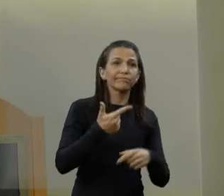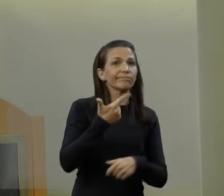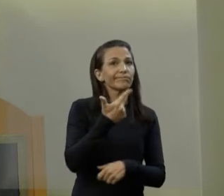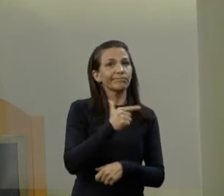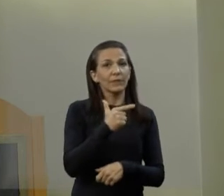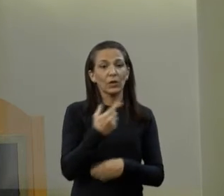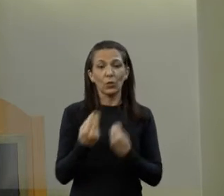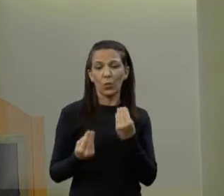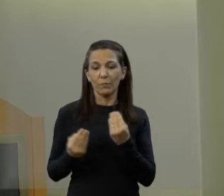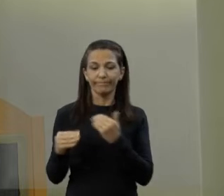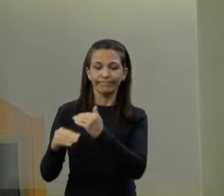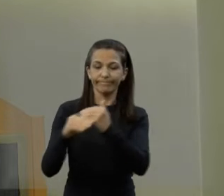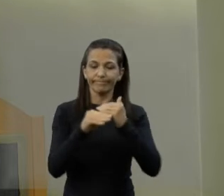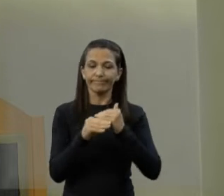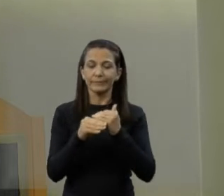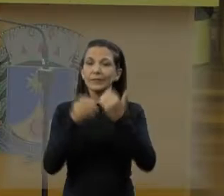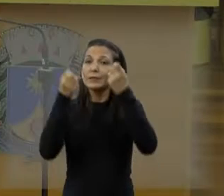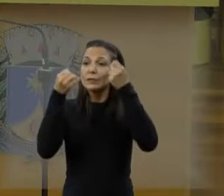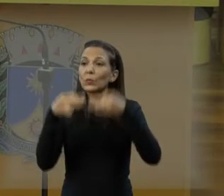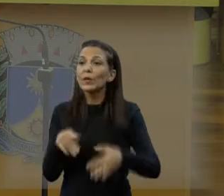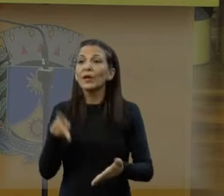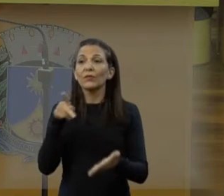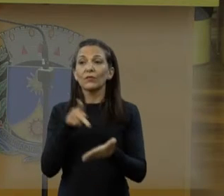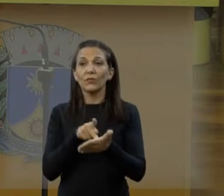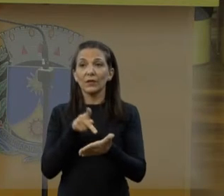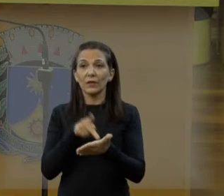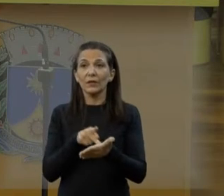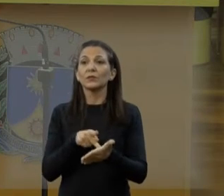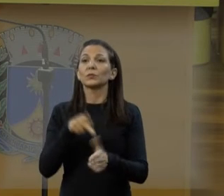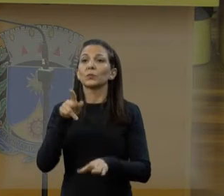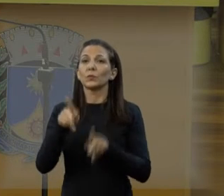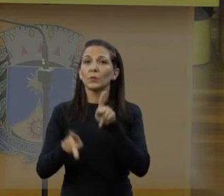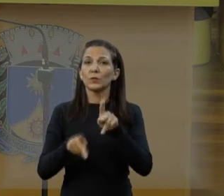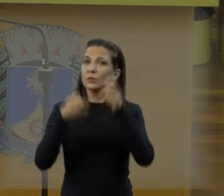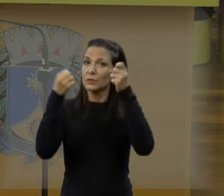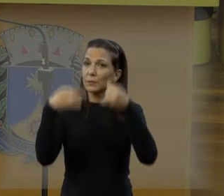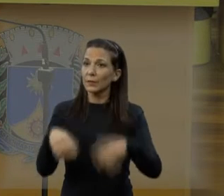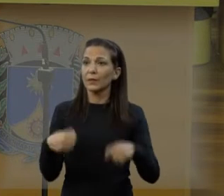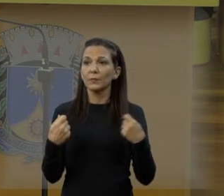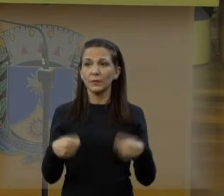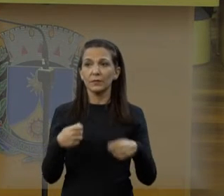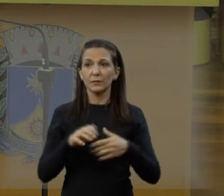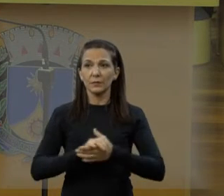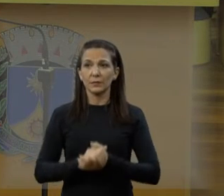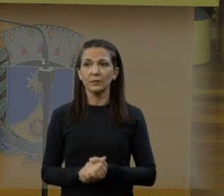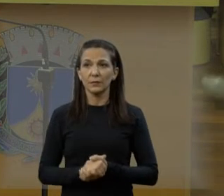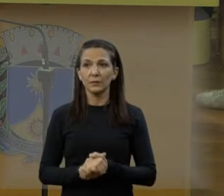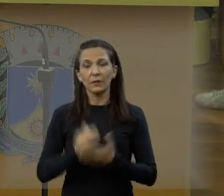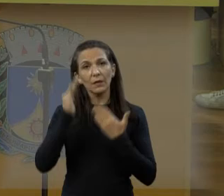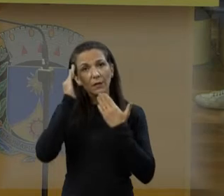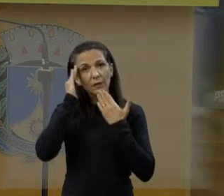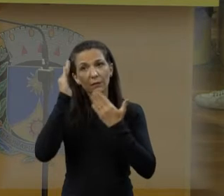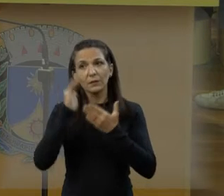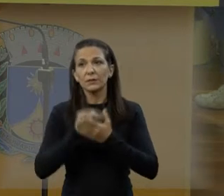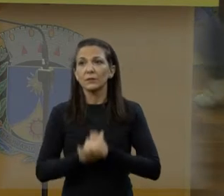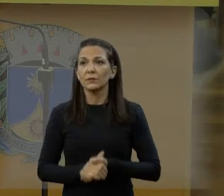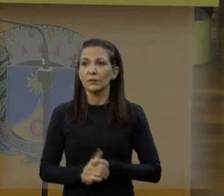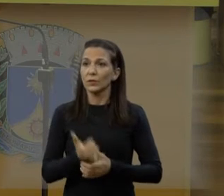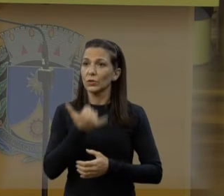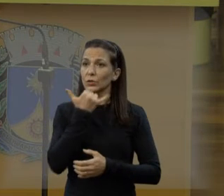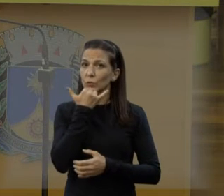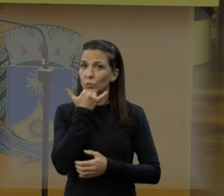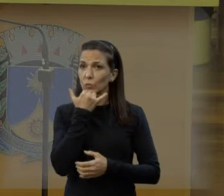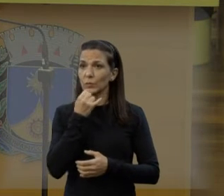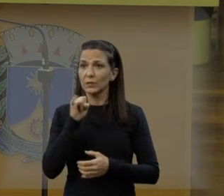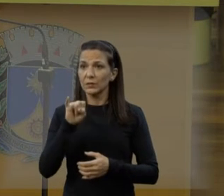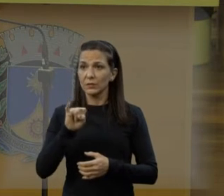mas a gente vai poder explicar a verdade para a população Muito obrigado nós que agradecemos senhor presidente peço desculpa